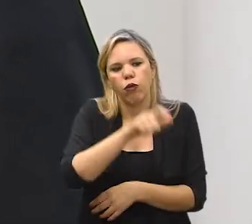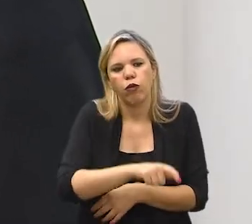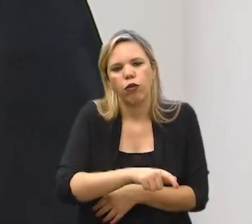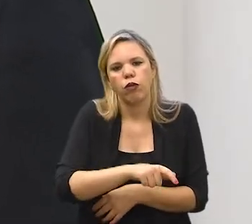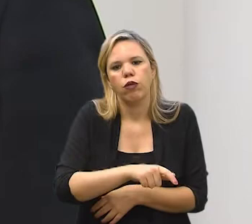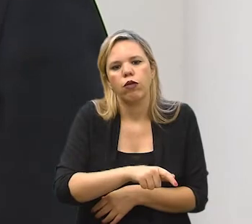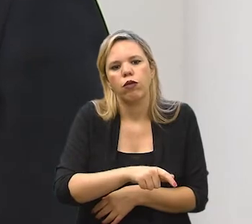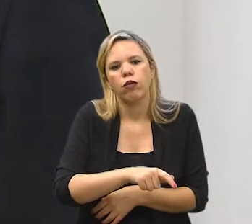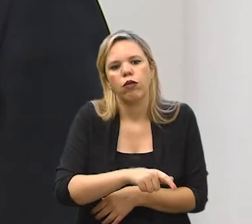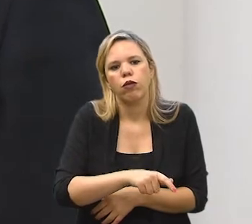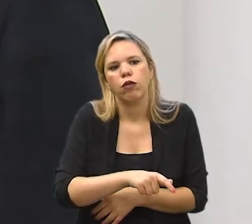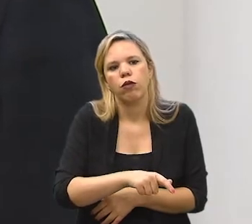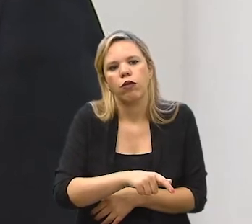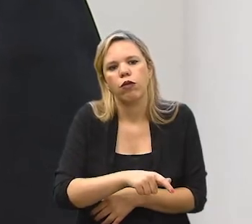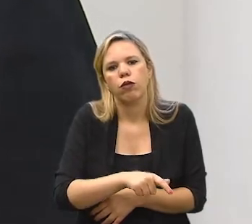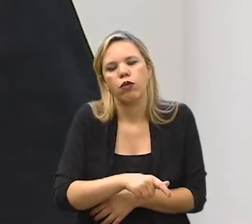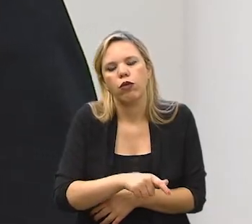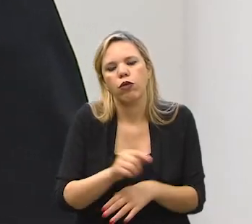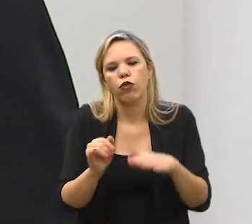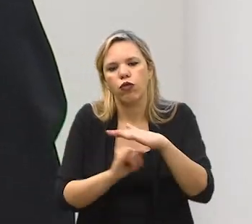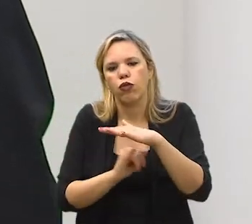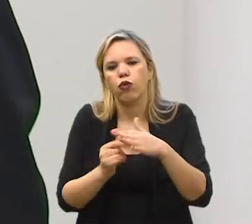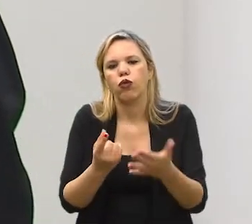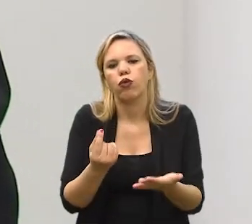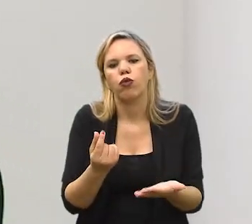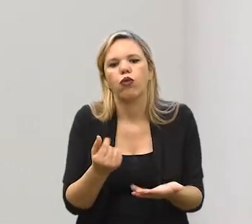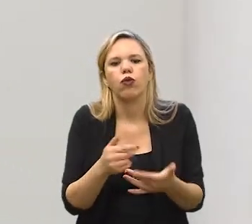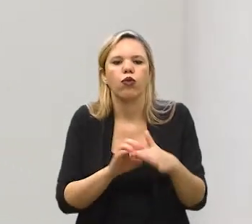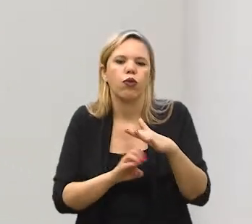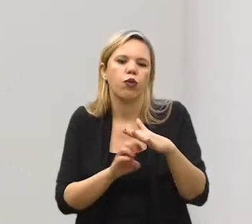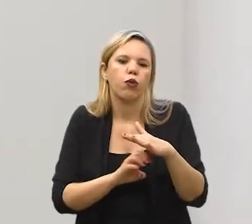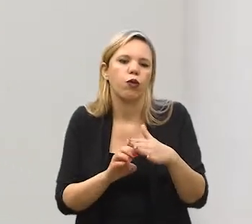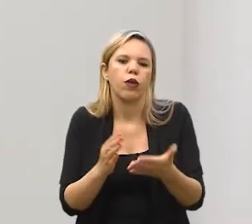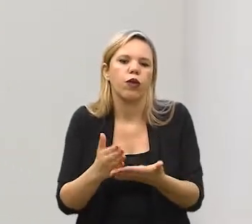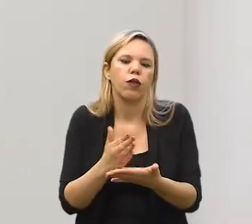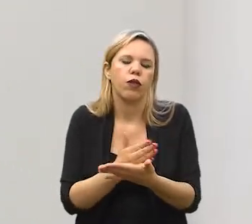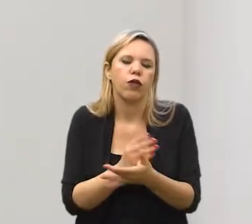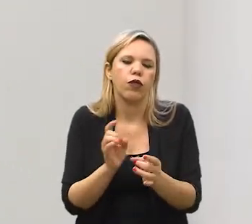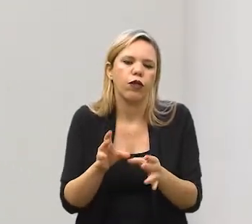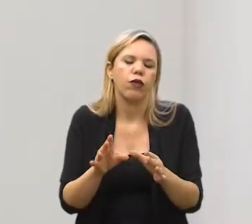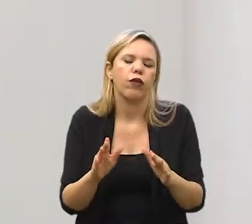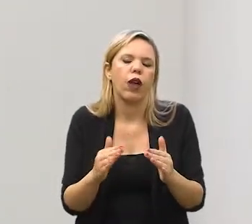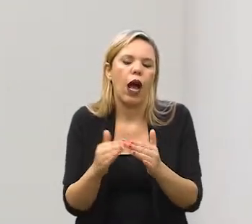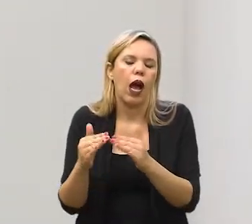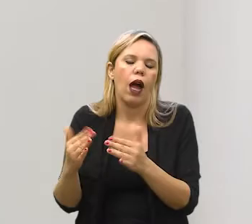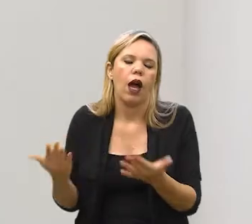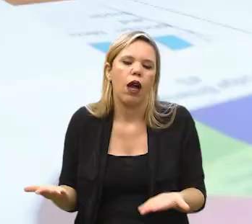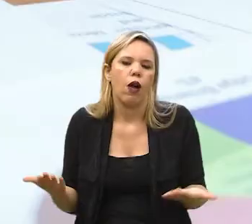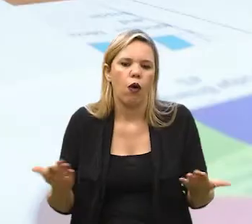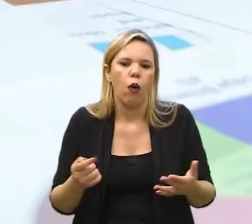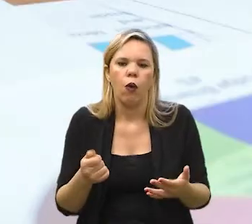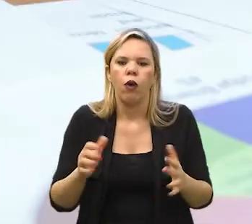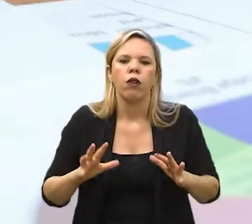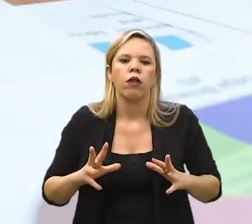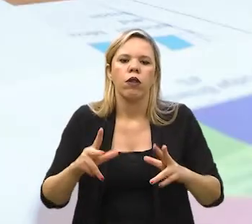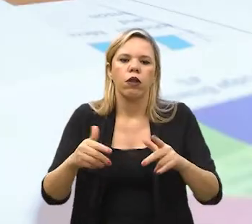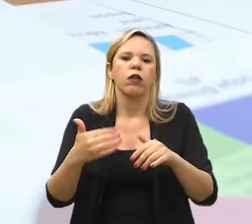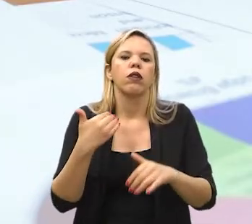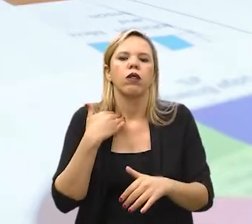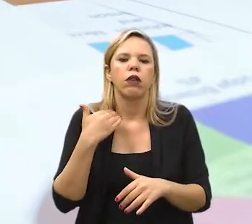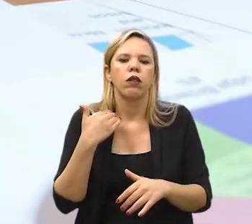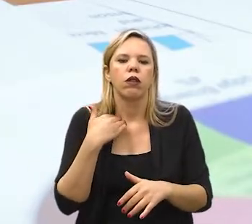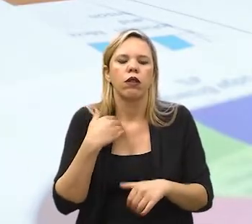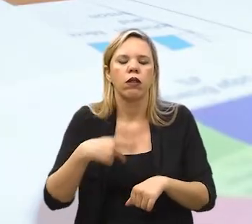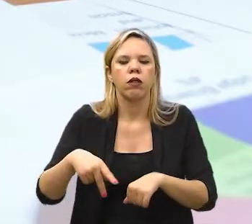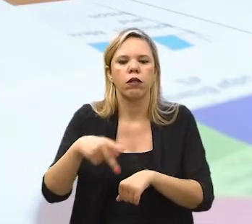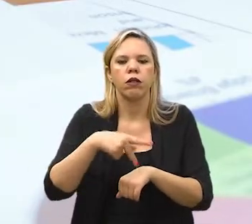com a instituição financeira do financiamento? É, hoje nós temos quase todas as instituições financeiras do